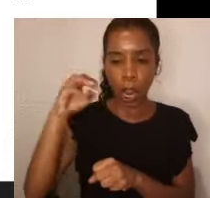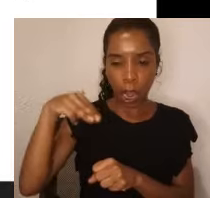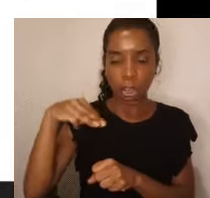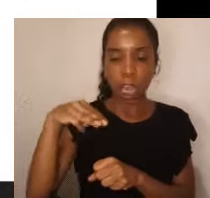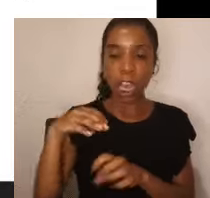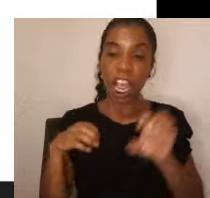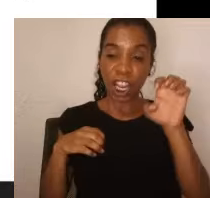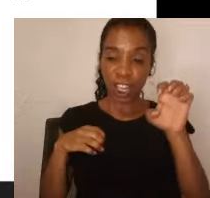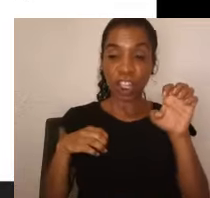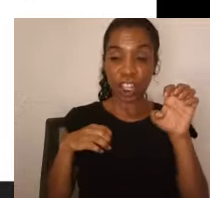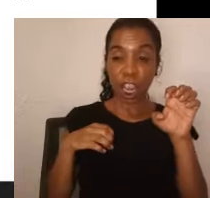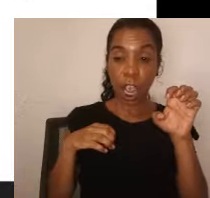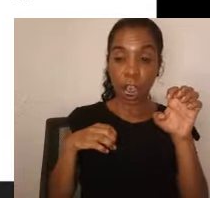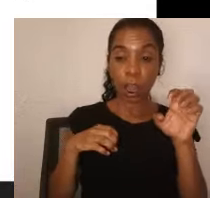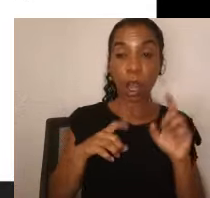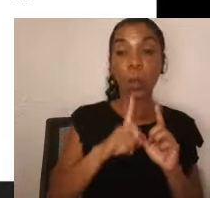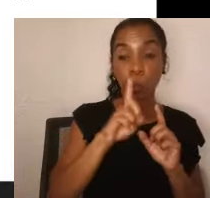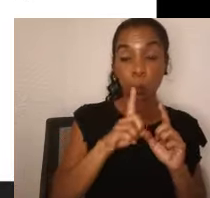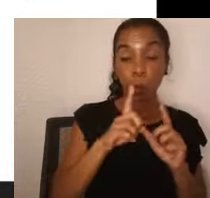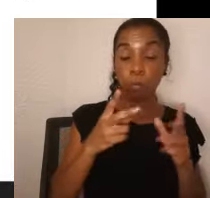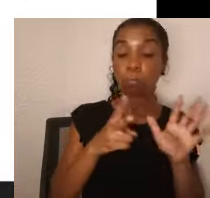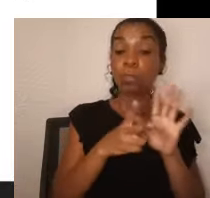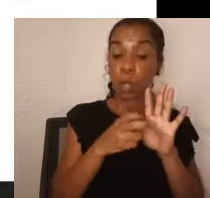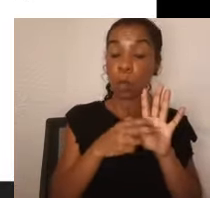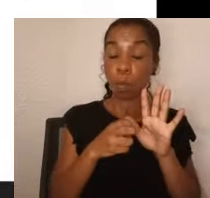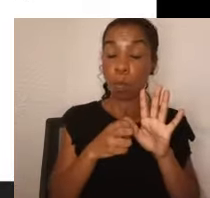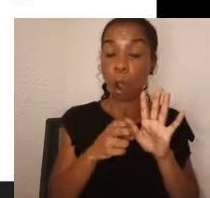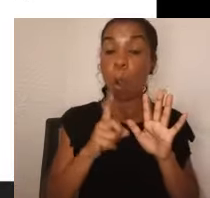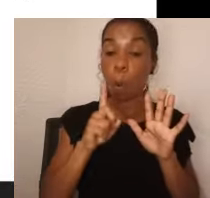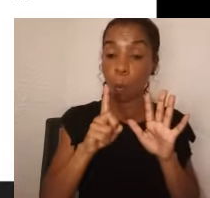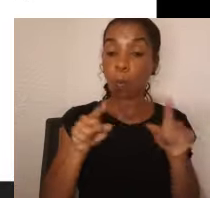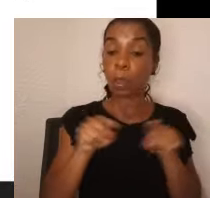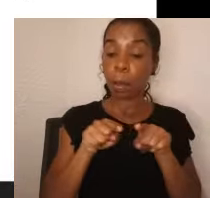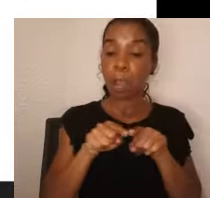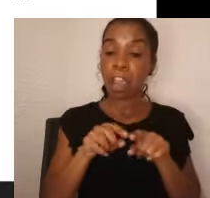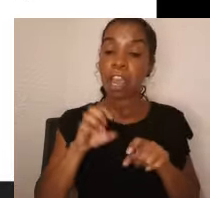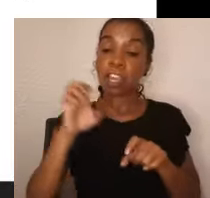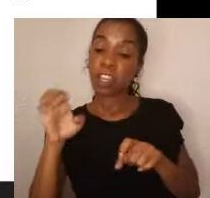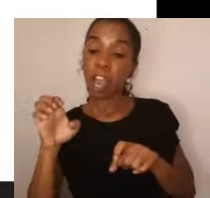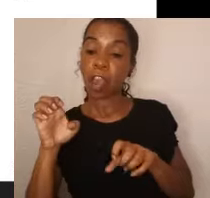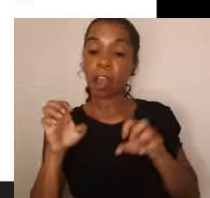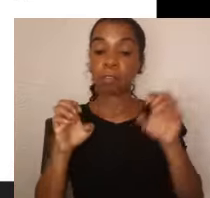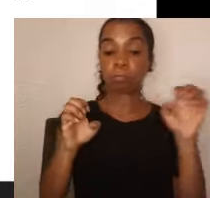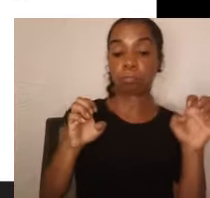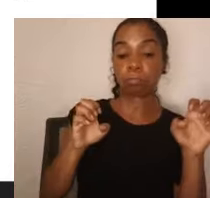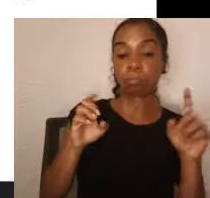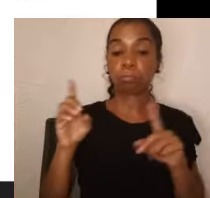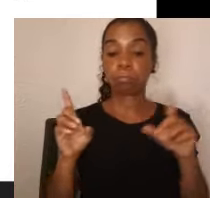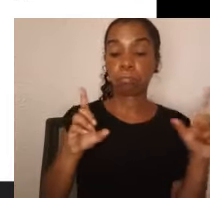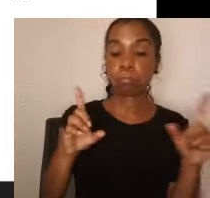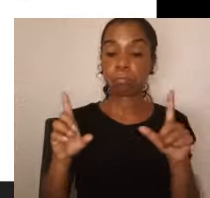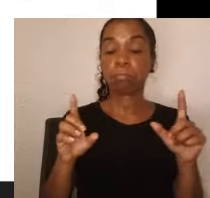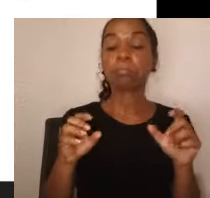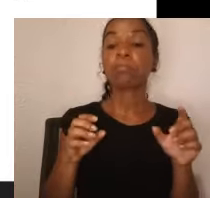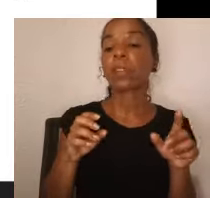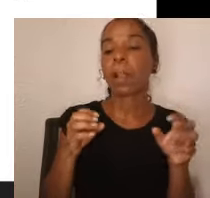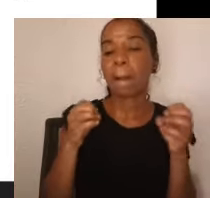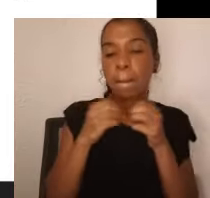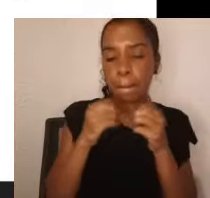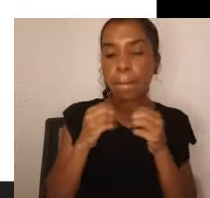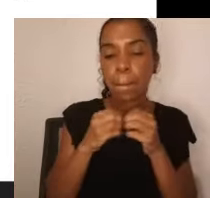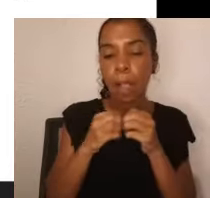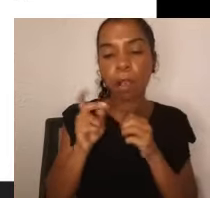igual a 1 também. Então, tanto faz se eu me aproximo pela esquerda ou pela direita, a função sempre vai se aproximar